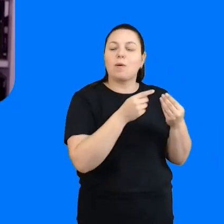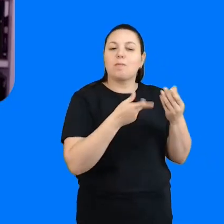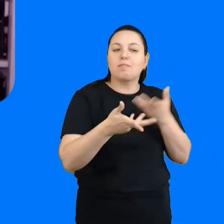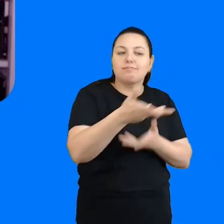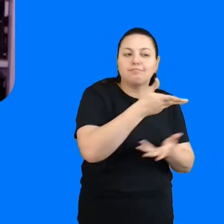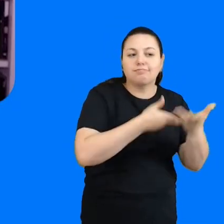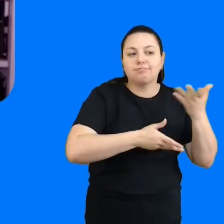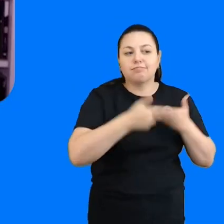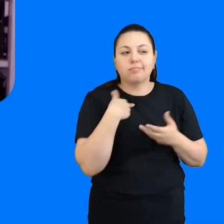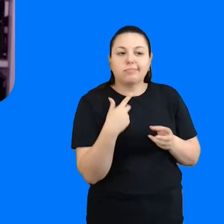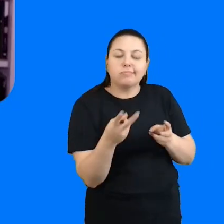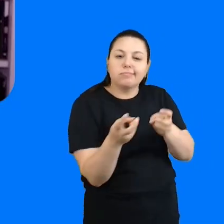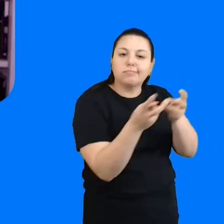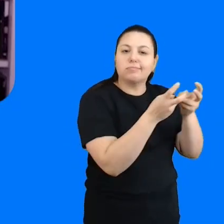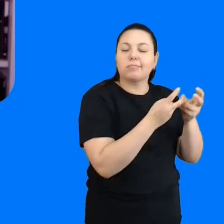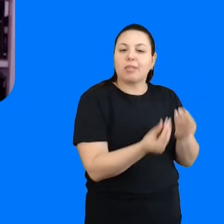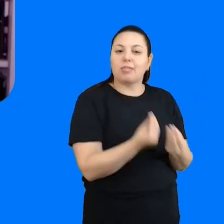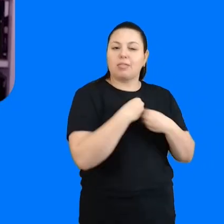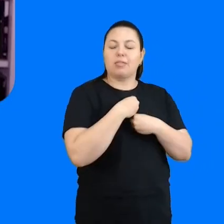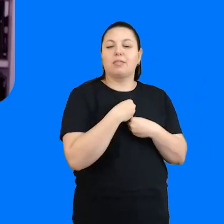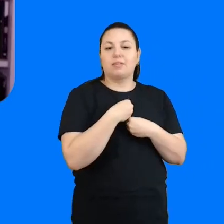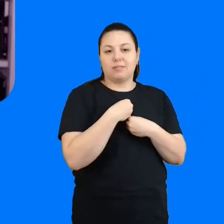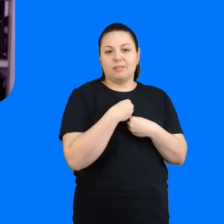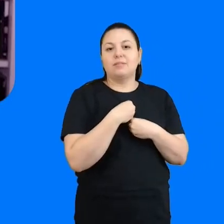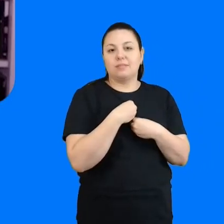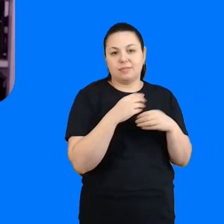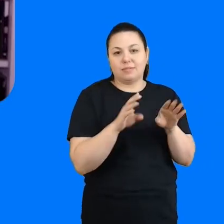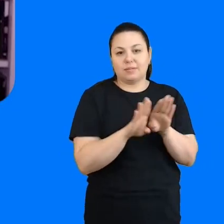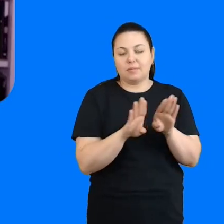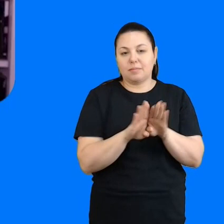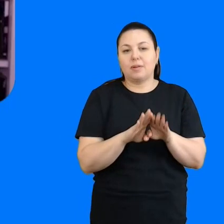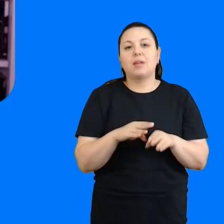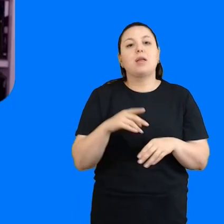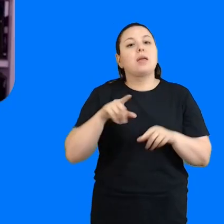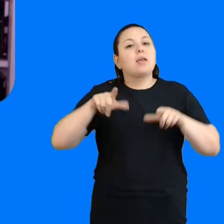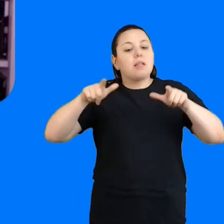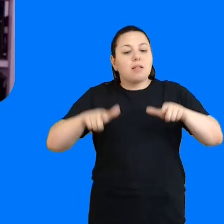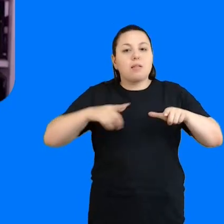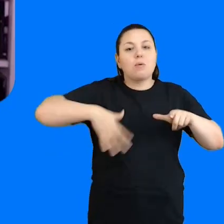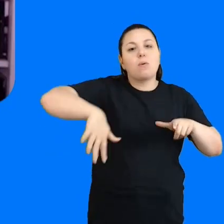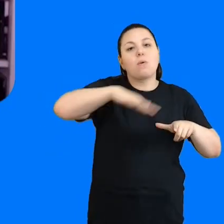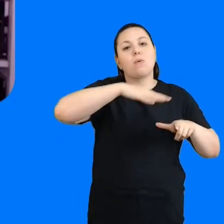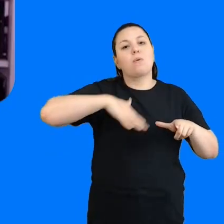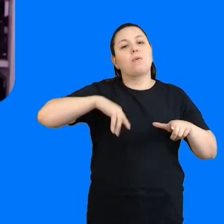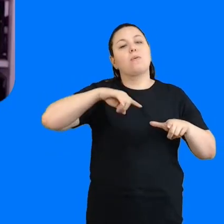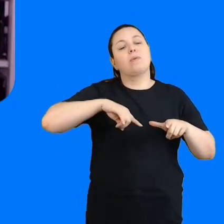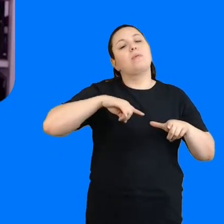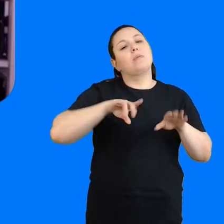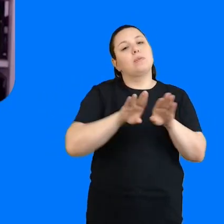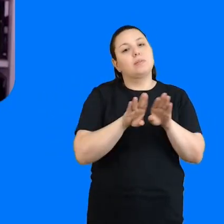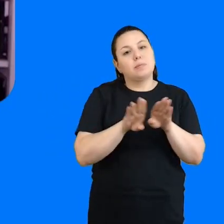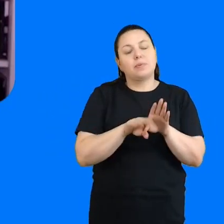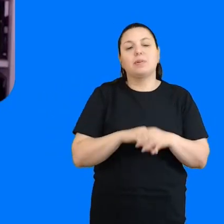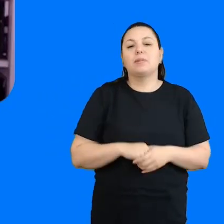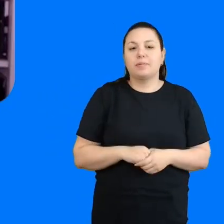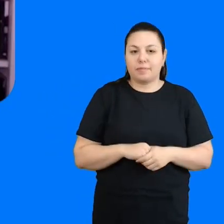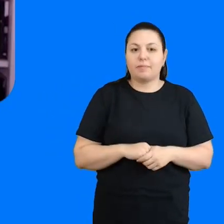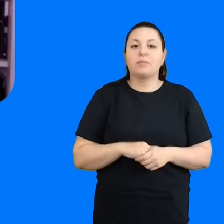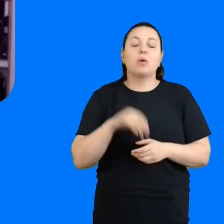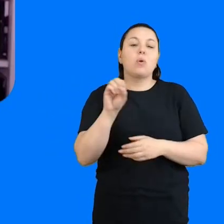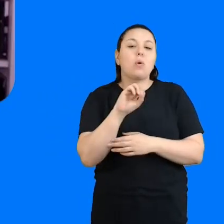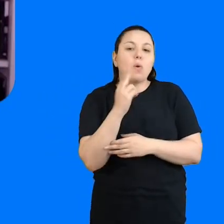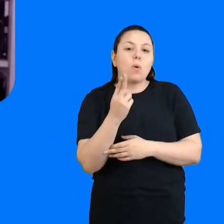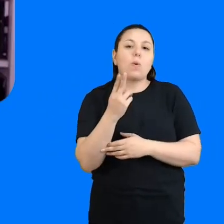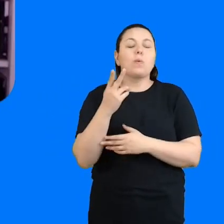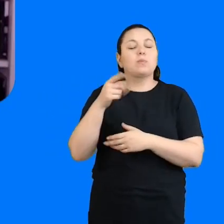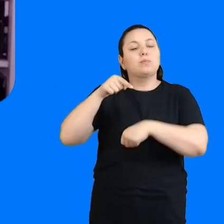estar disponível para aquilo que o ambiente cria, o terreno cria e os downloads que fazemos naquele momento. Então